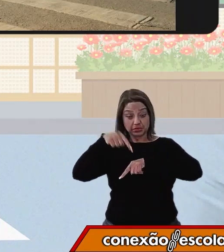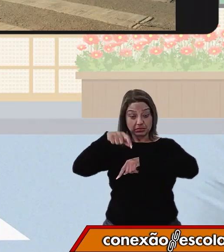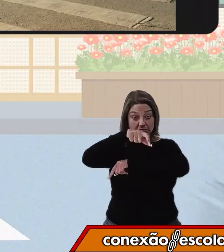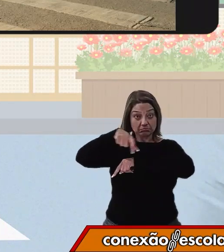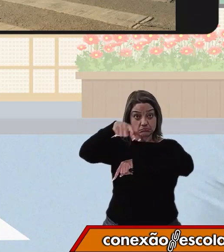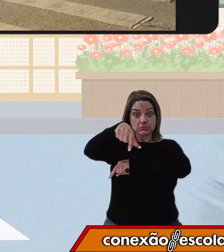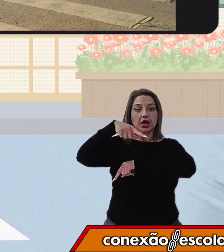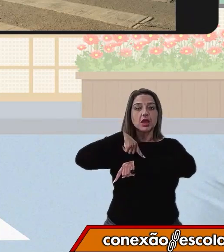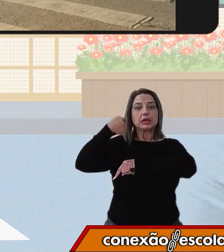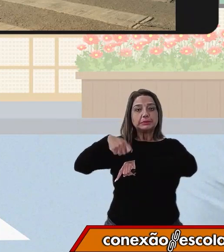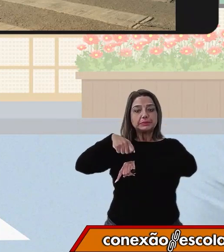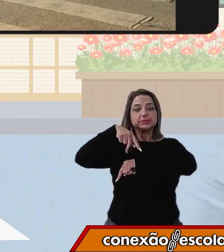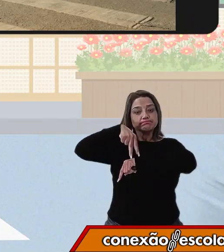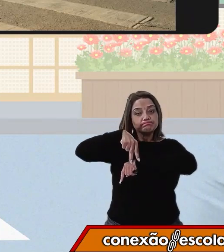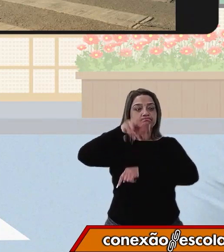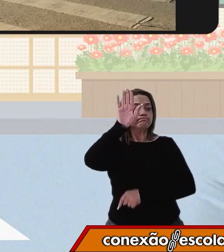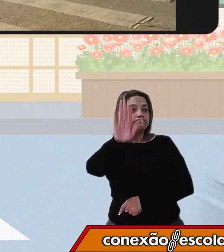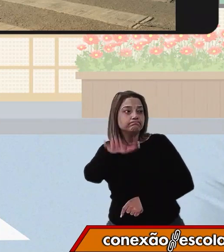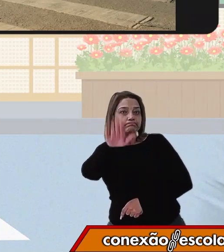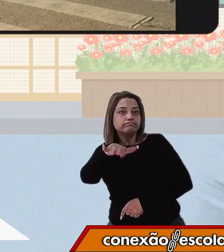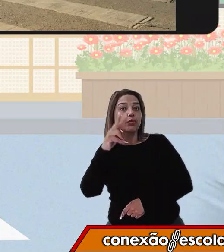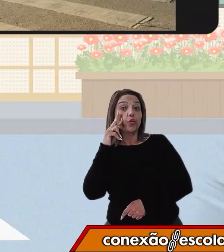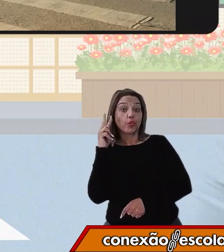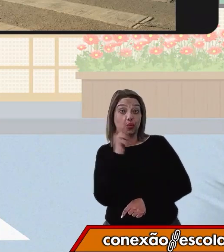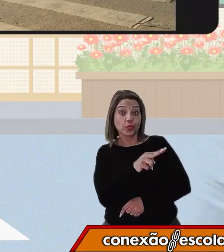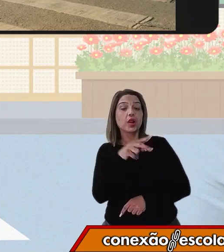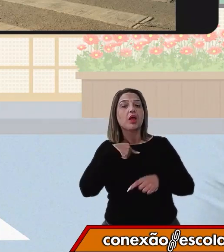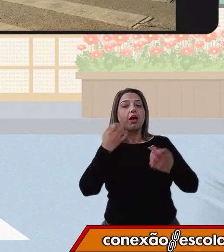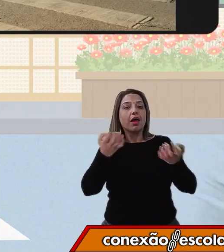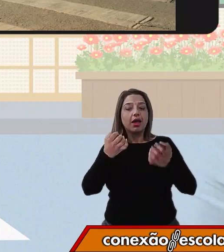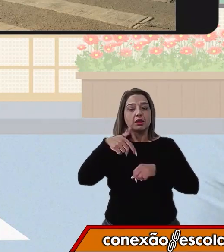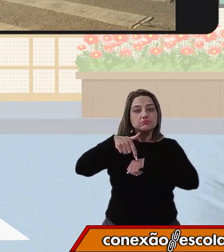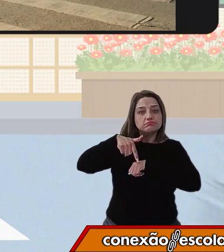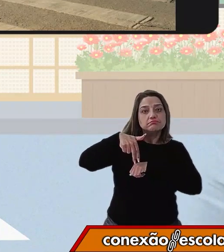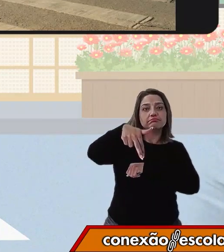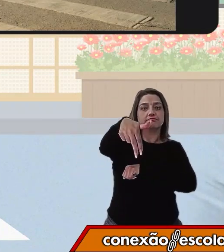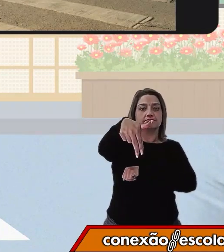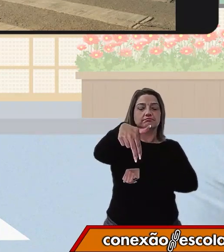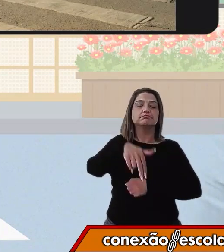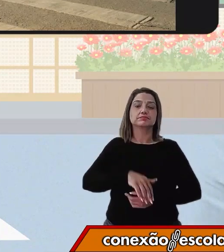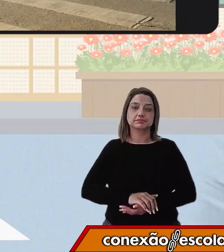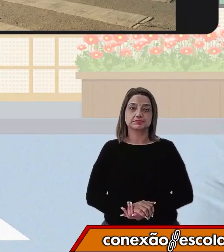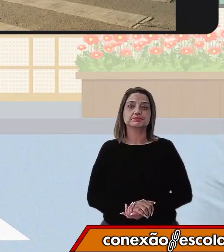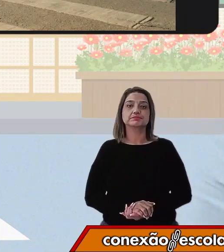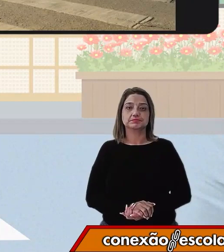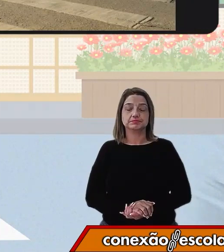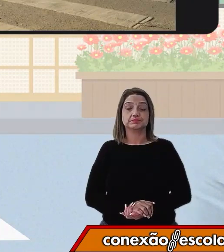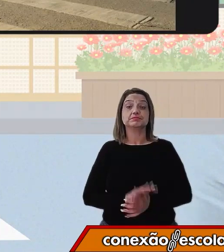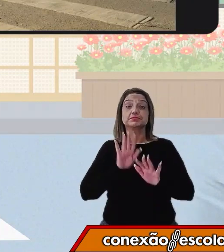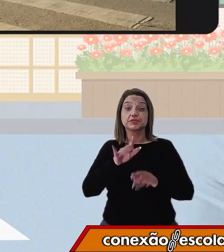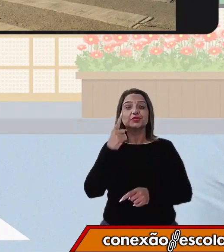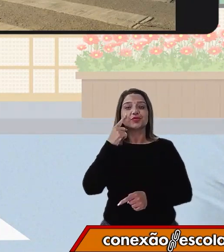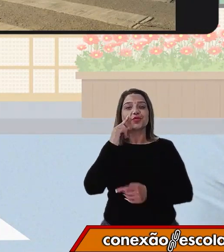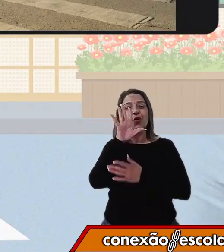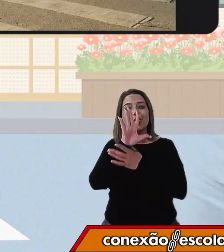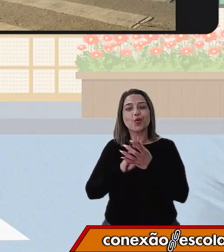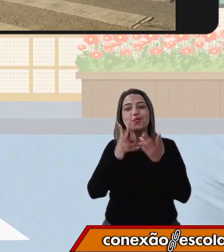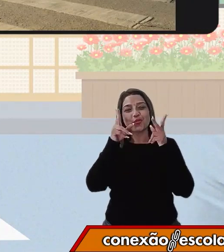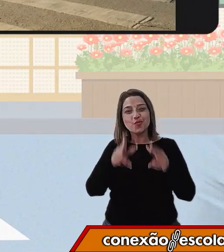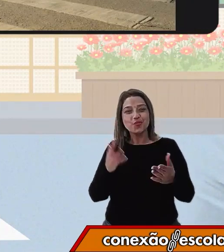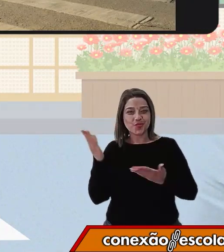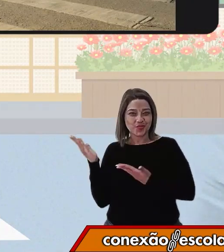deve sinalizar com o braço estendido indicando sua intenção de atravessar dessa maneira vamos